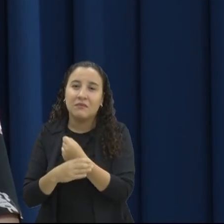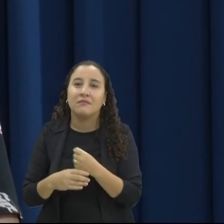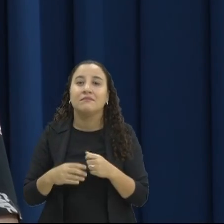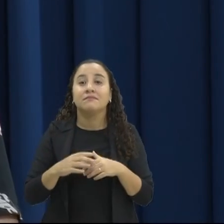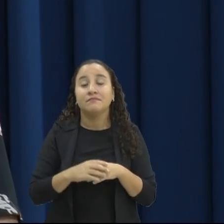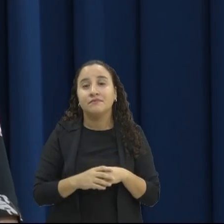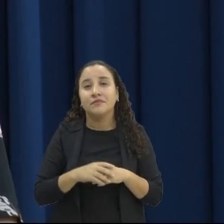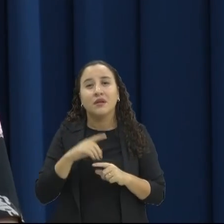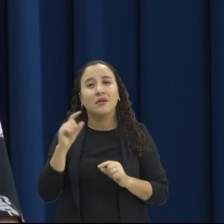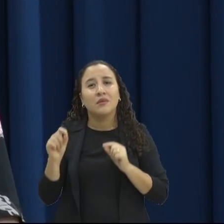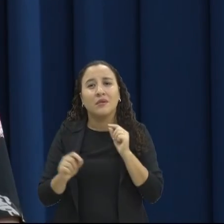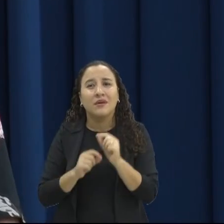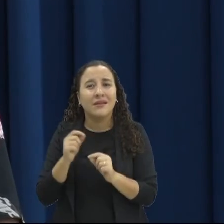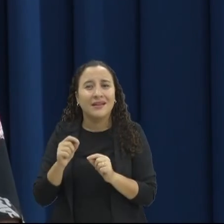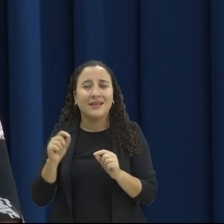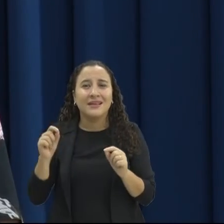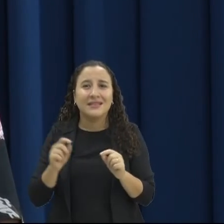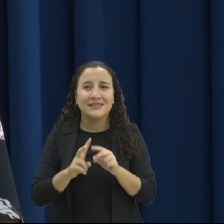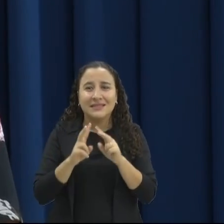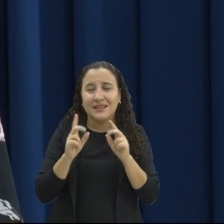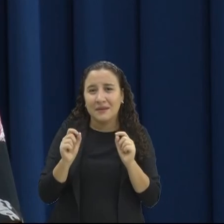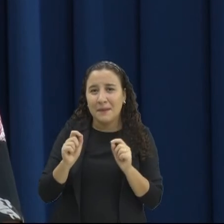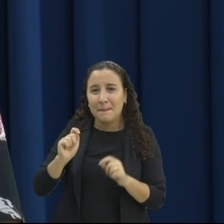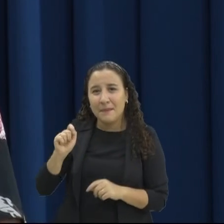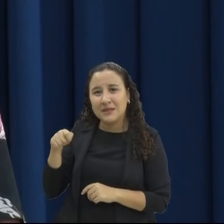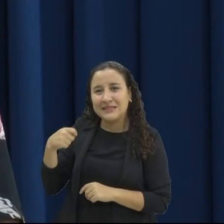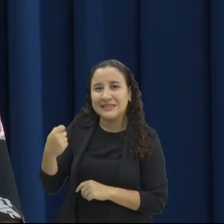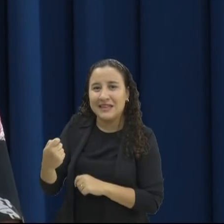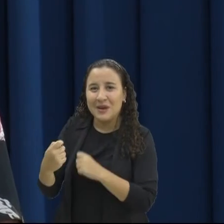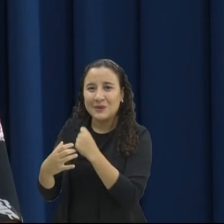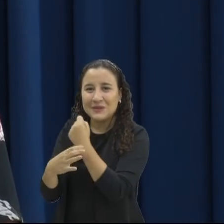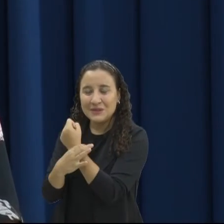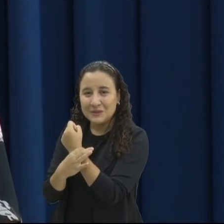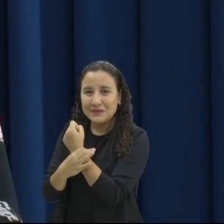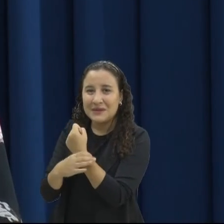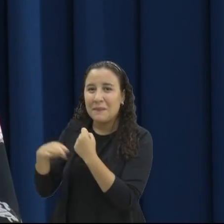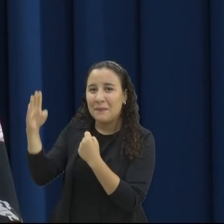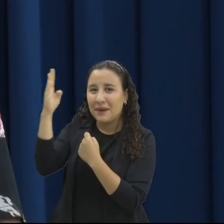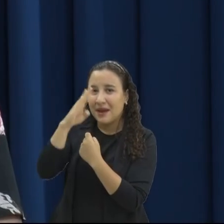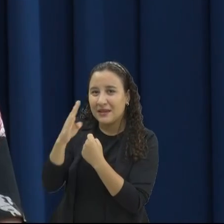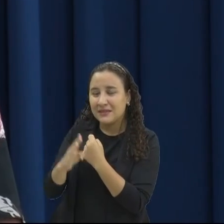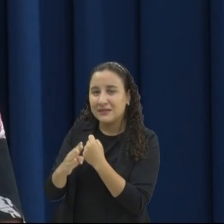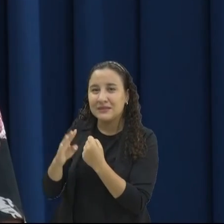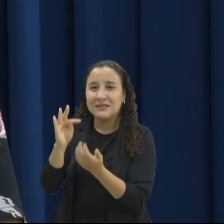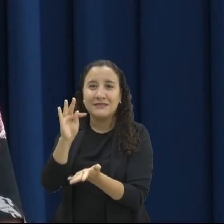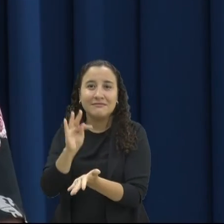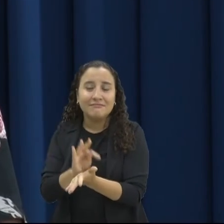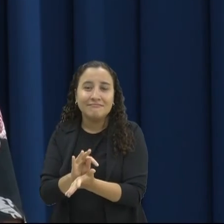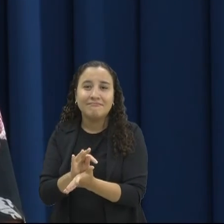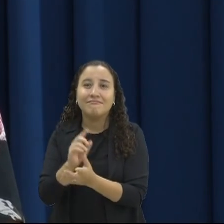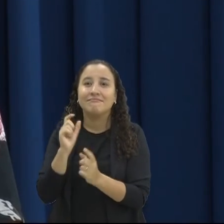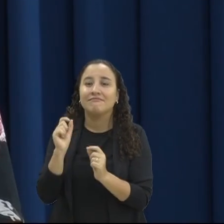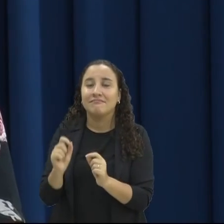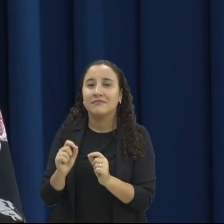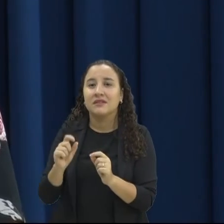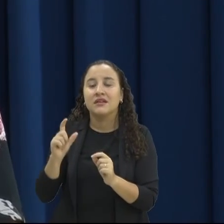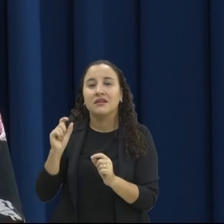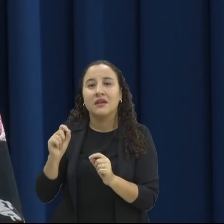que o que se chama de segurança em Teresina, no Brasil, são os